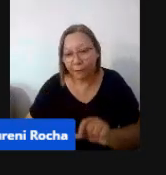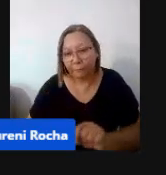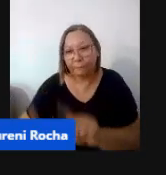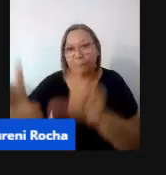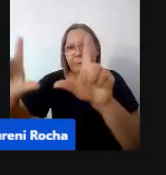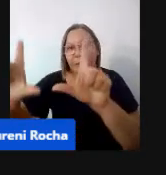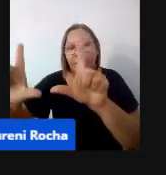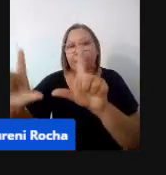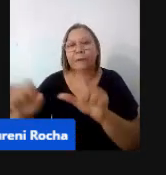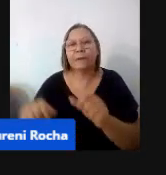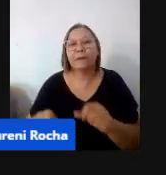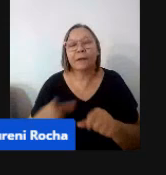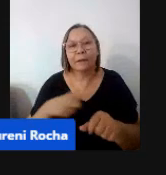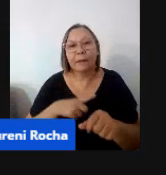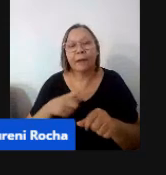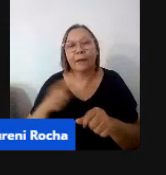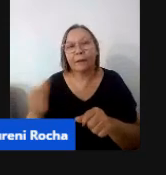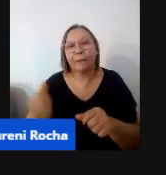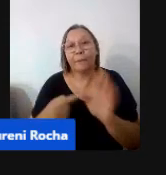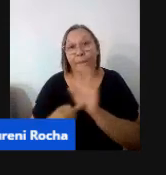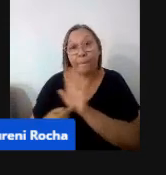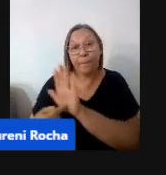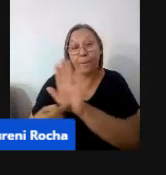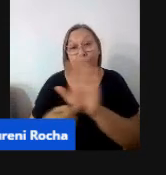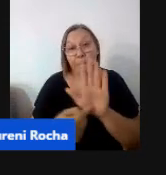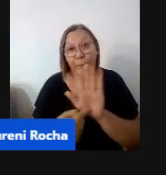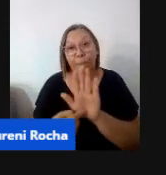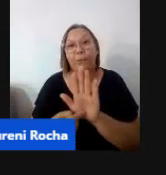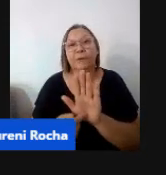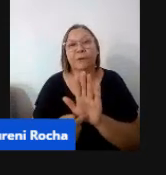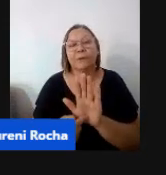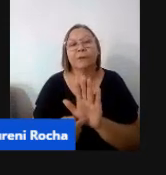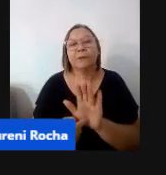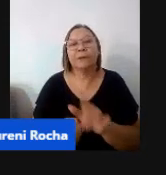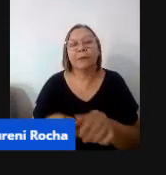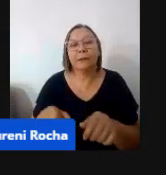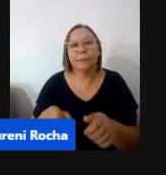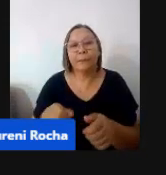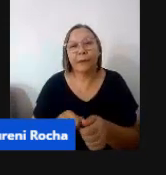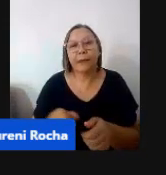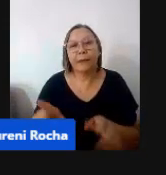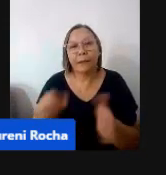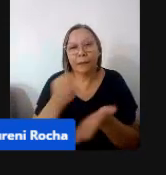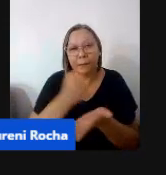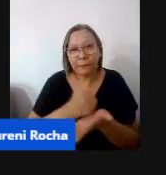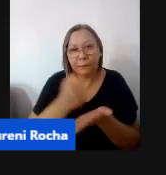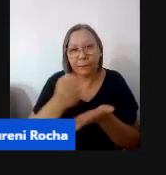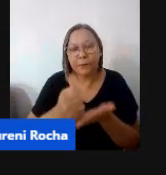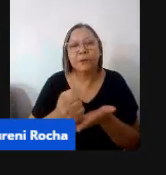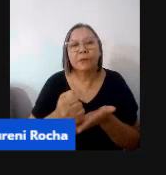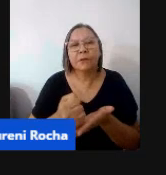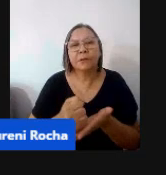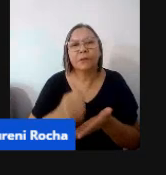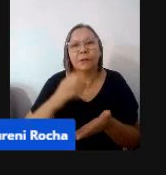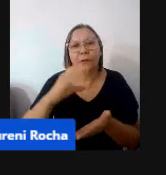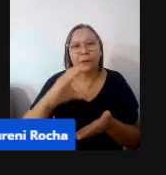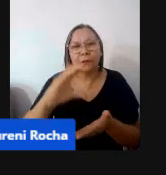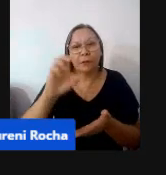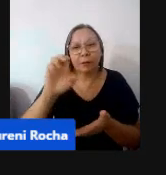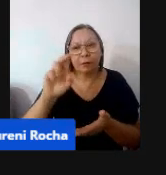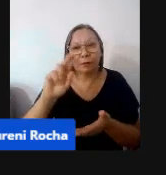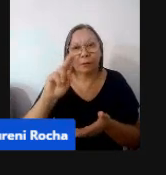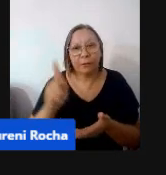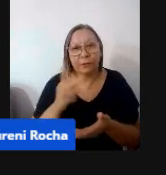na Covid. Trago um documentário chamado Fed Up, que significa cheio, e trago também sugestão